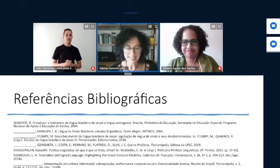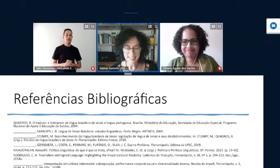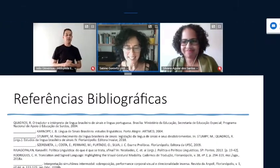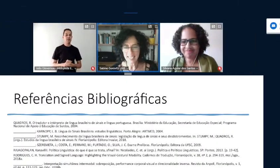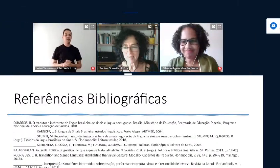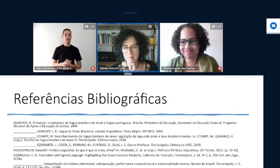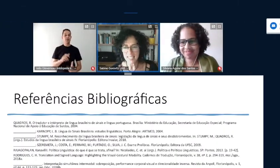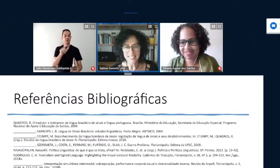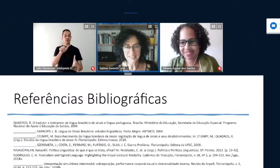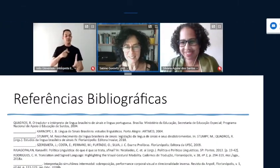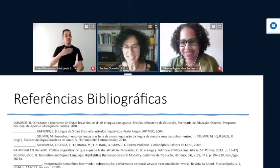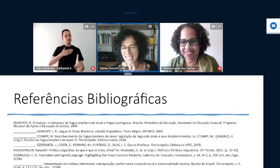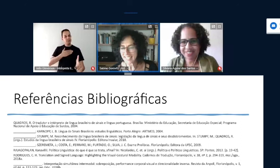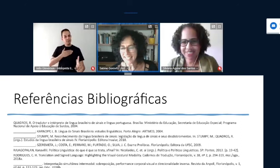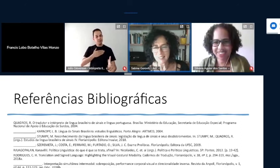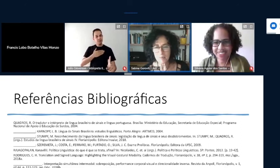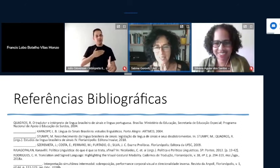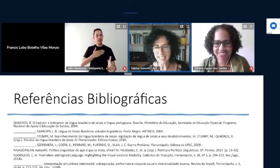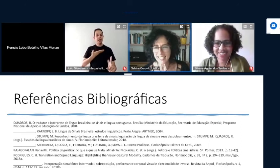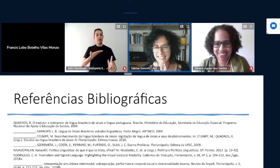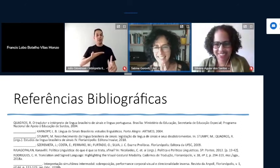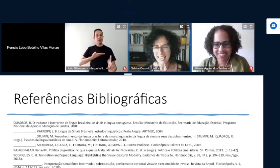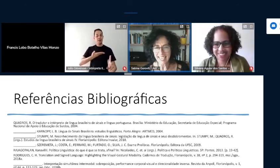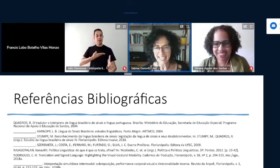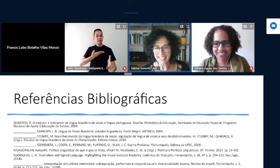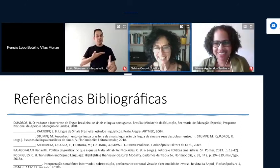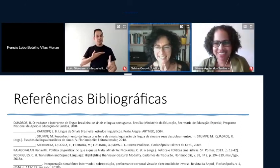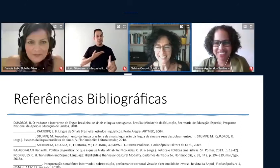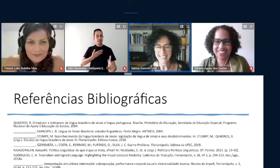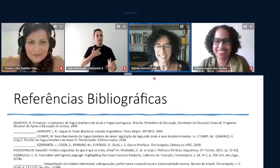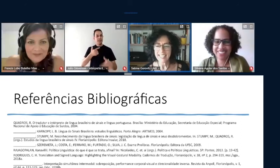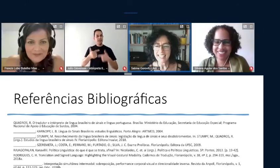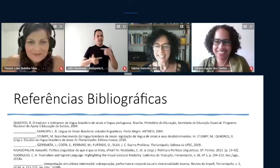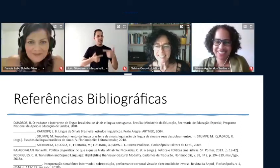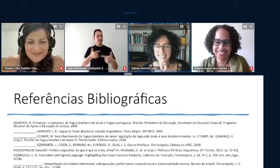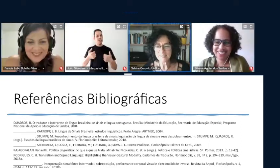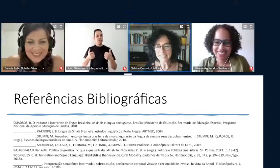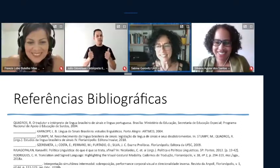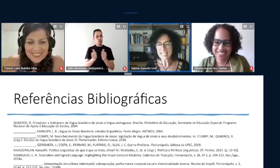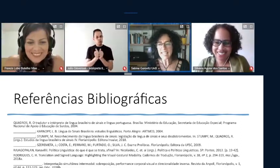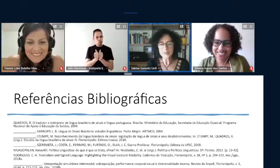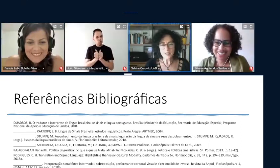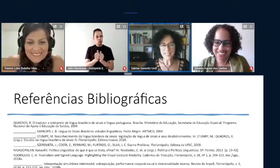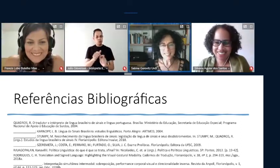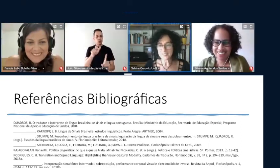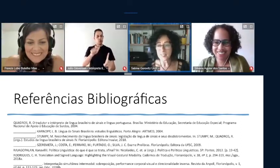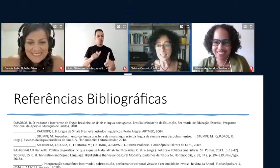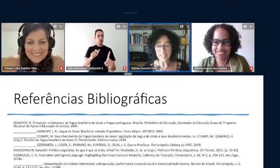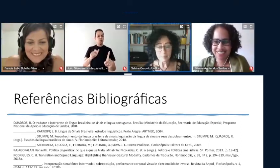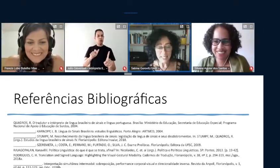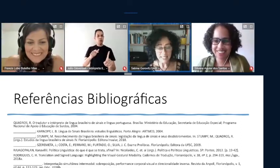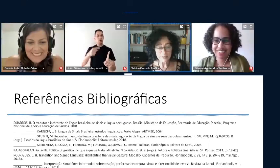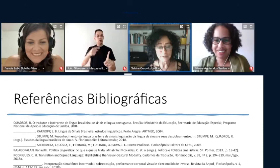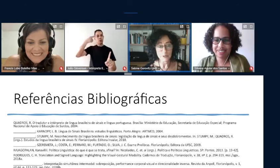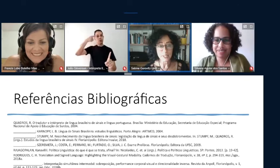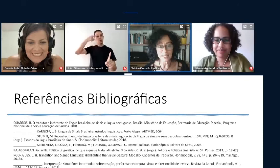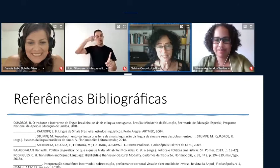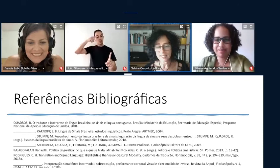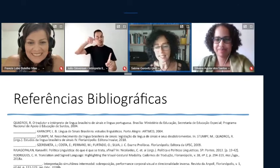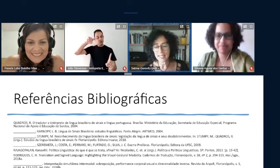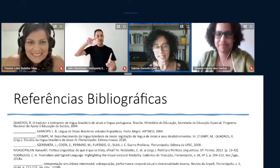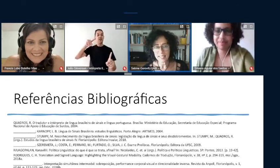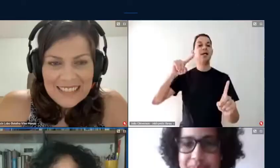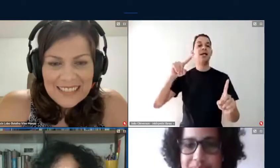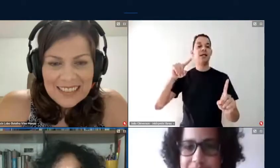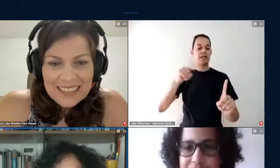amiga, colega, companheira de guerra, Silvana Aguiar dos Santos, que também foi